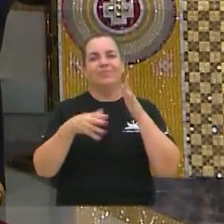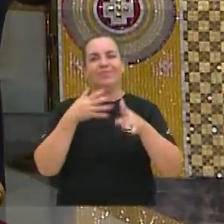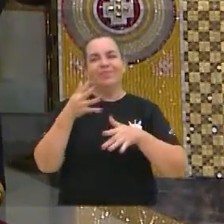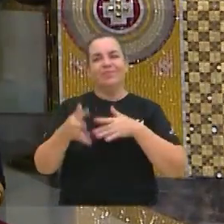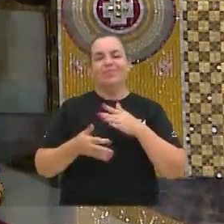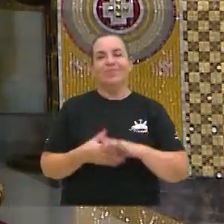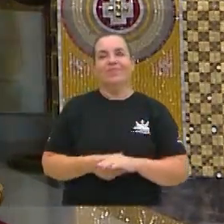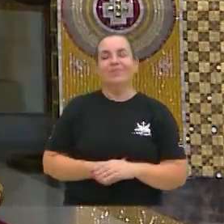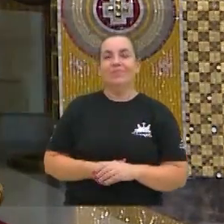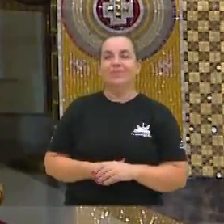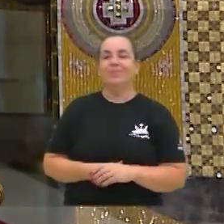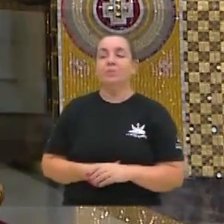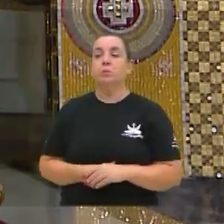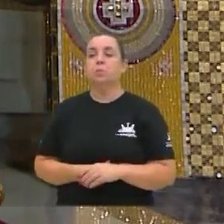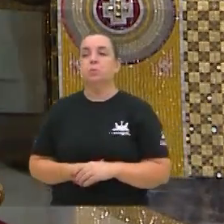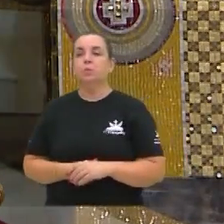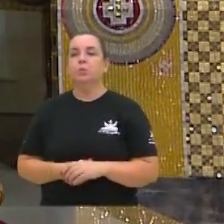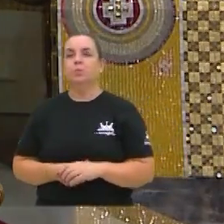Cantemos.